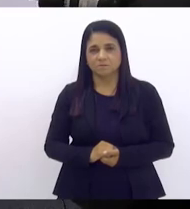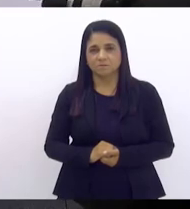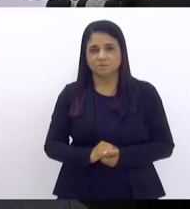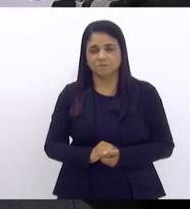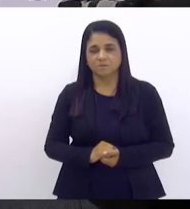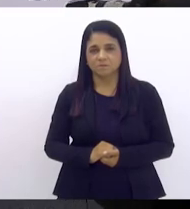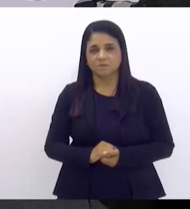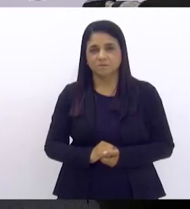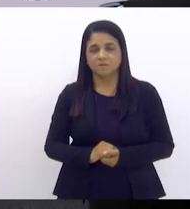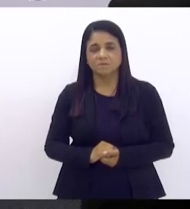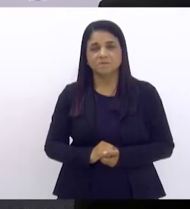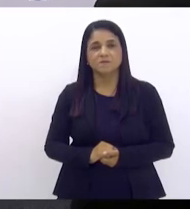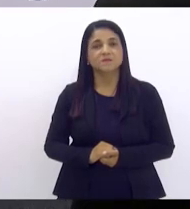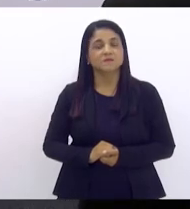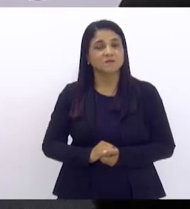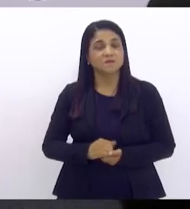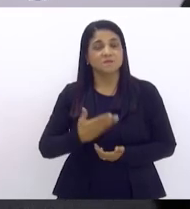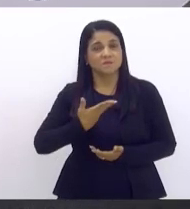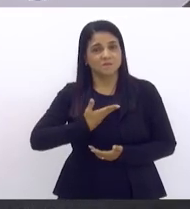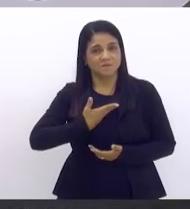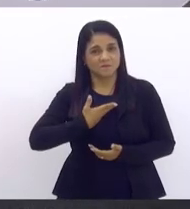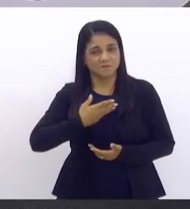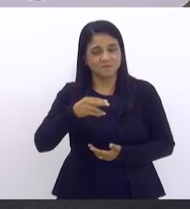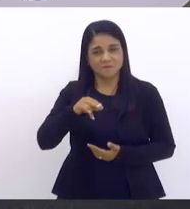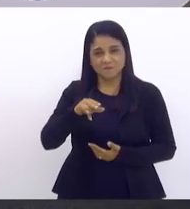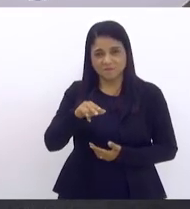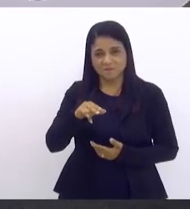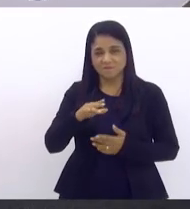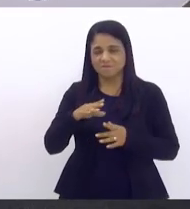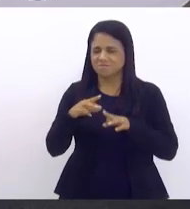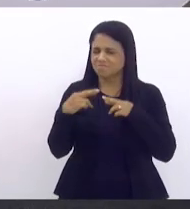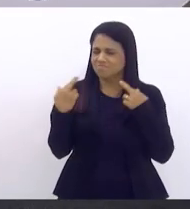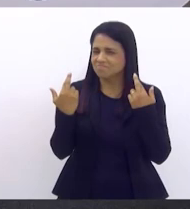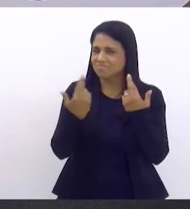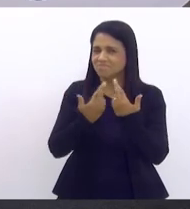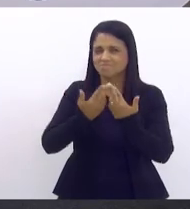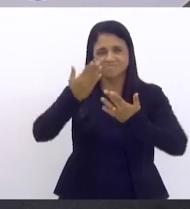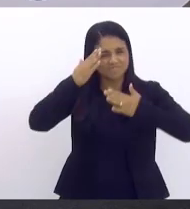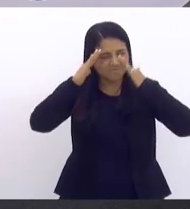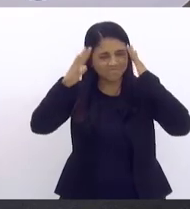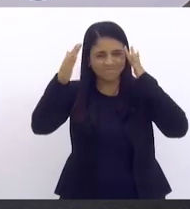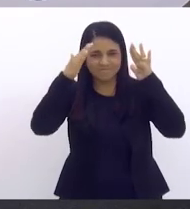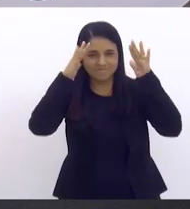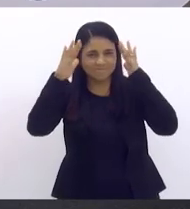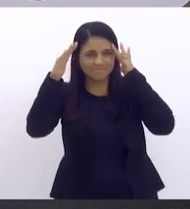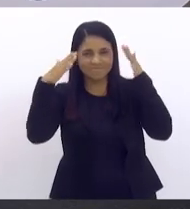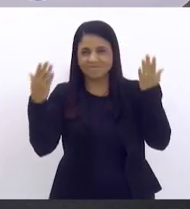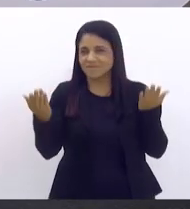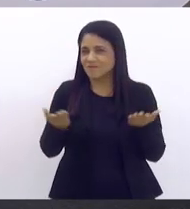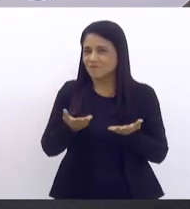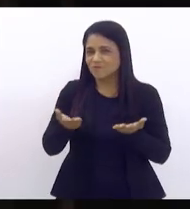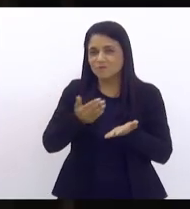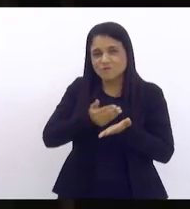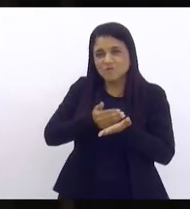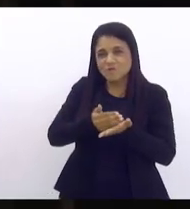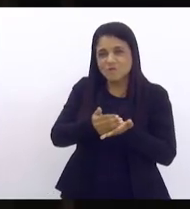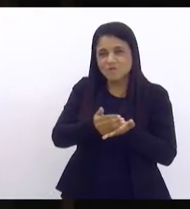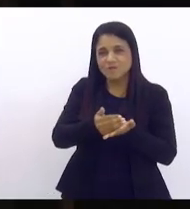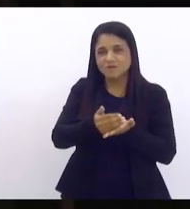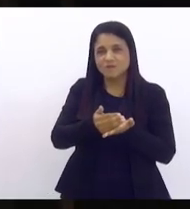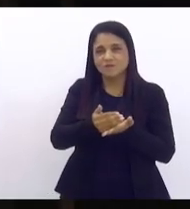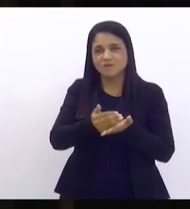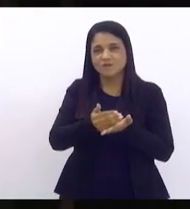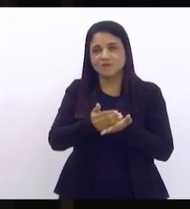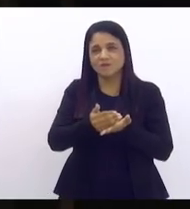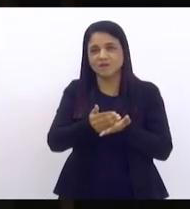Meus irmãos, é uma alegria muito grande estarmos aqui reunidos, né, e iniciando, como disse o